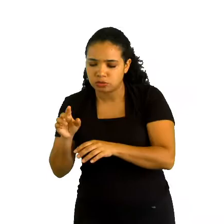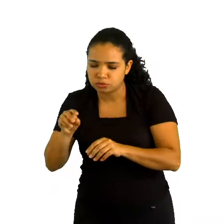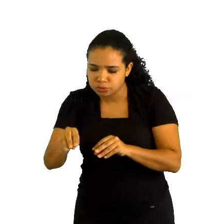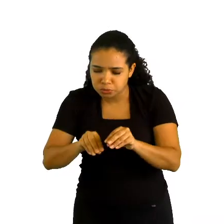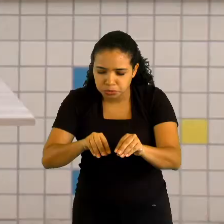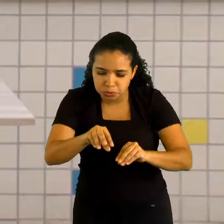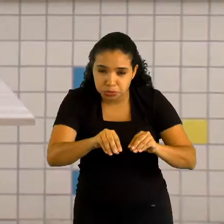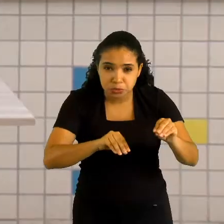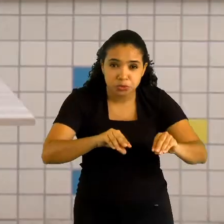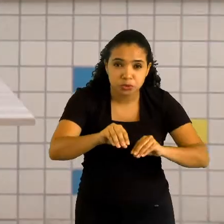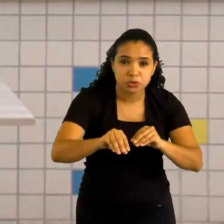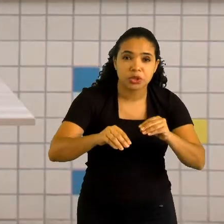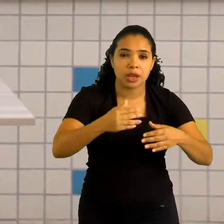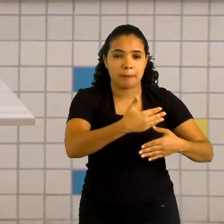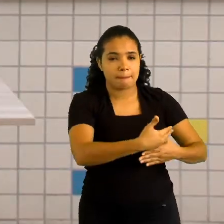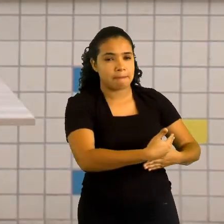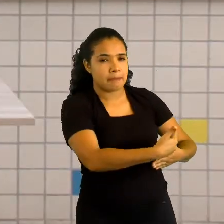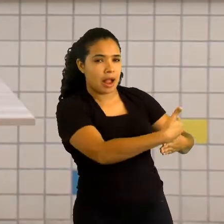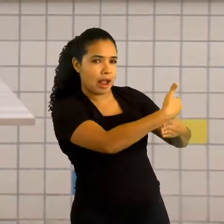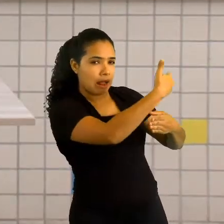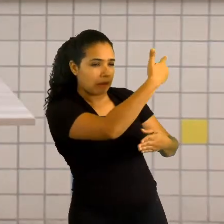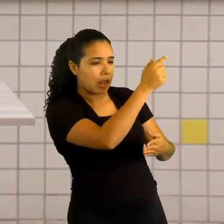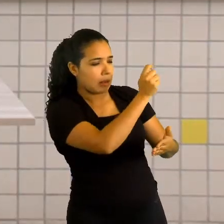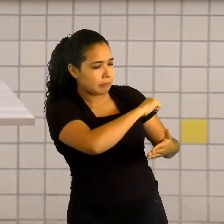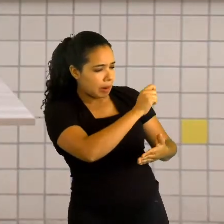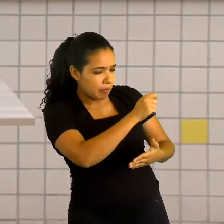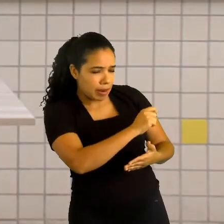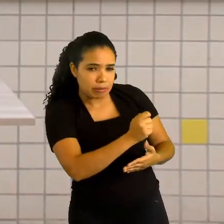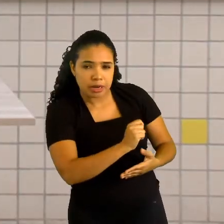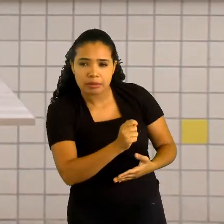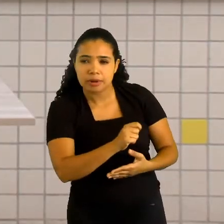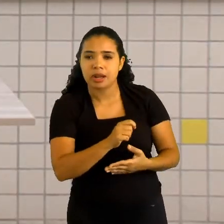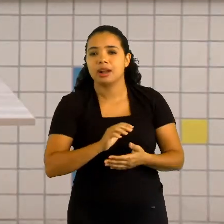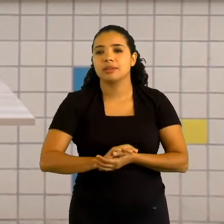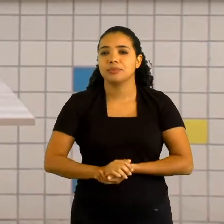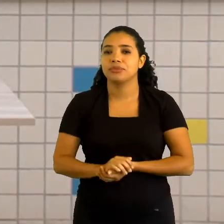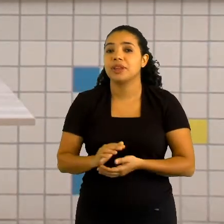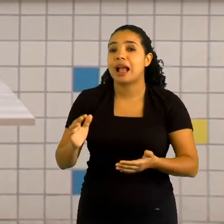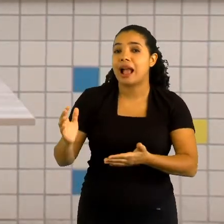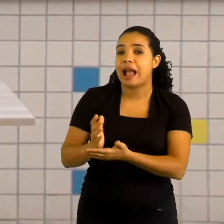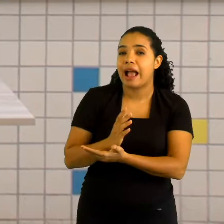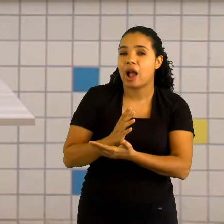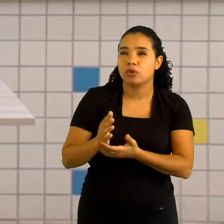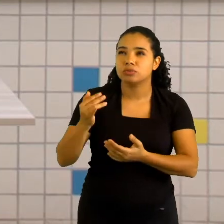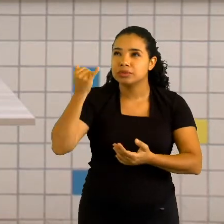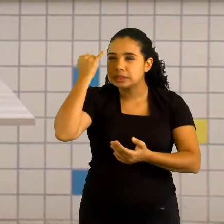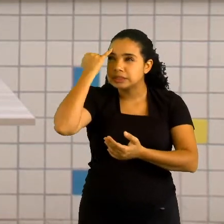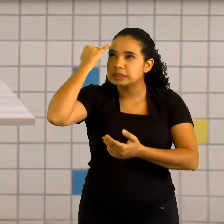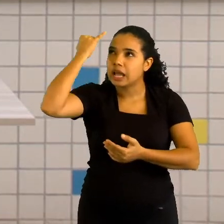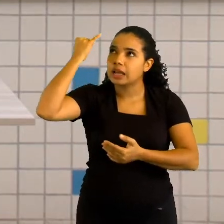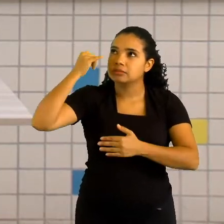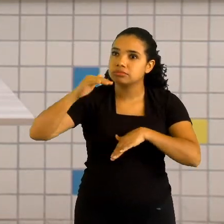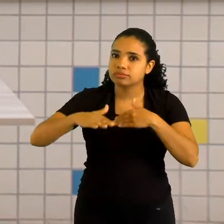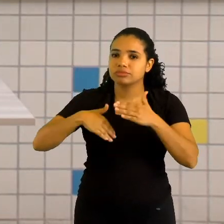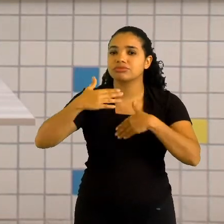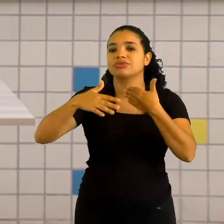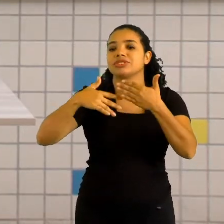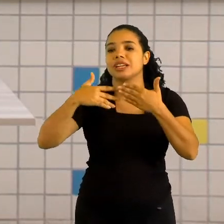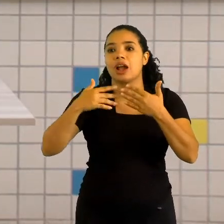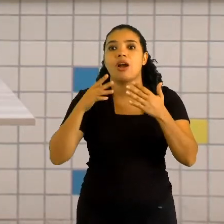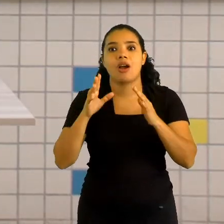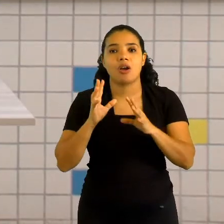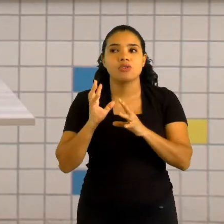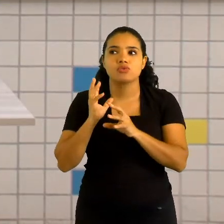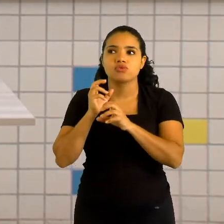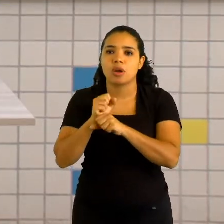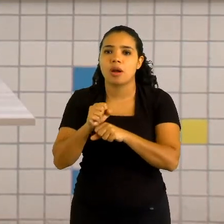né? Alguns camponeses começaram a ter umas ideias um pouquinho mais avançadas e aí começaram, olha, para contar o